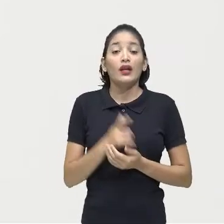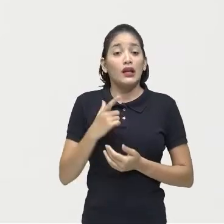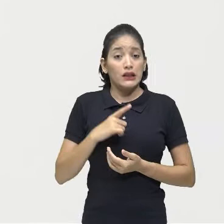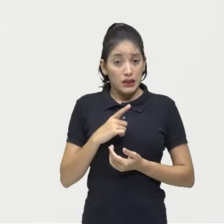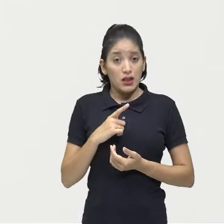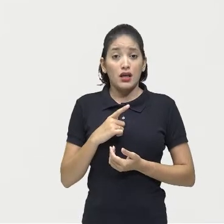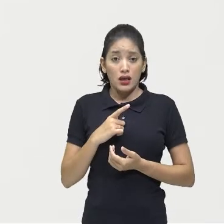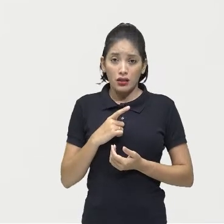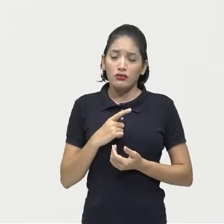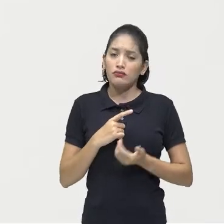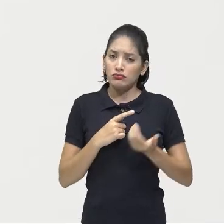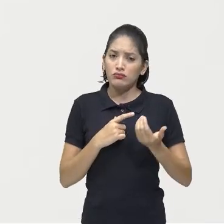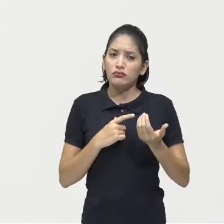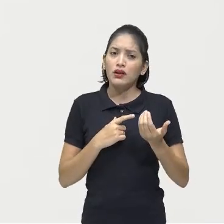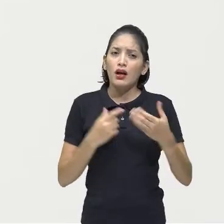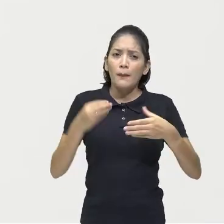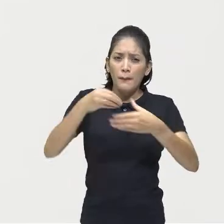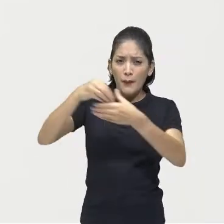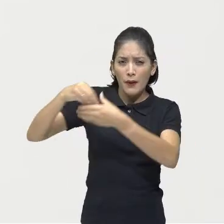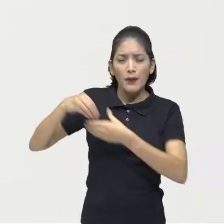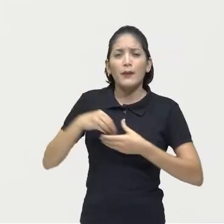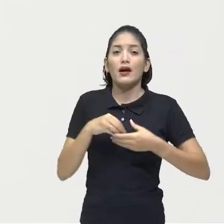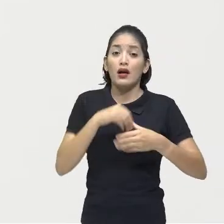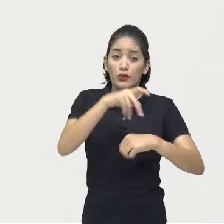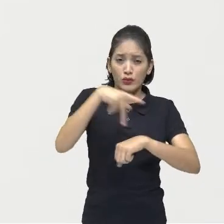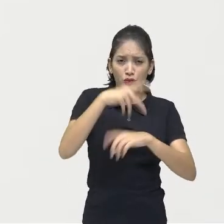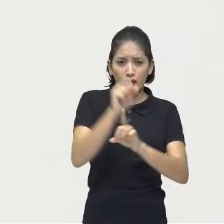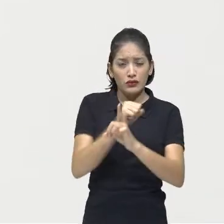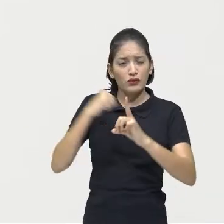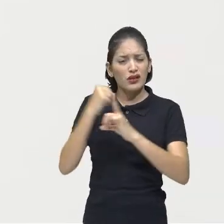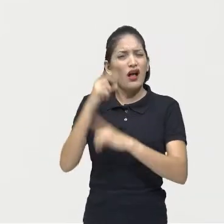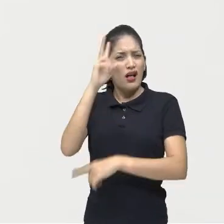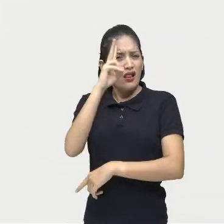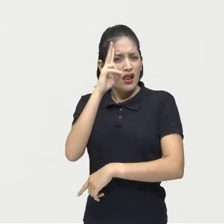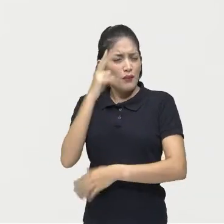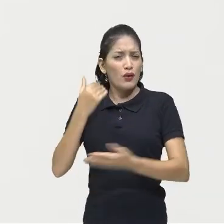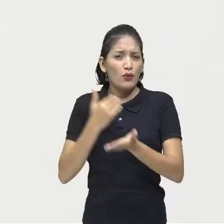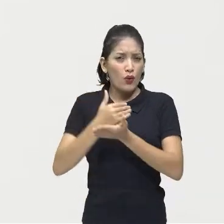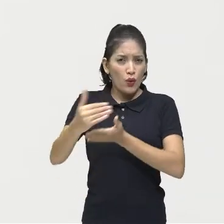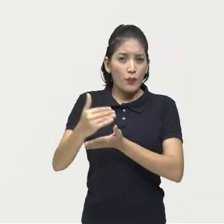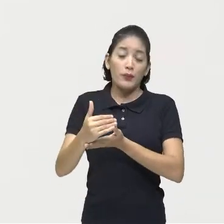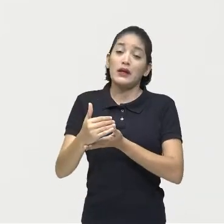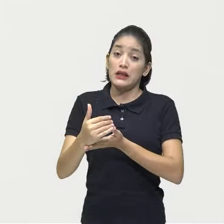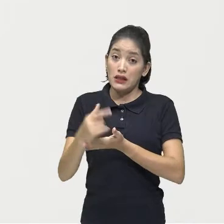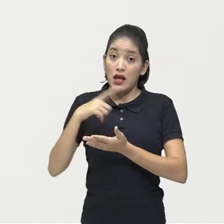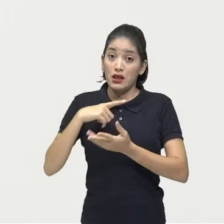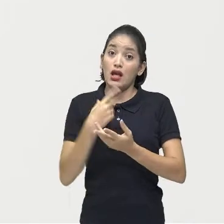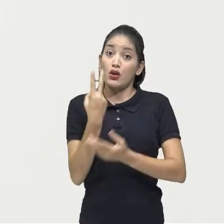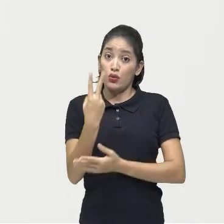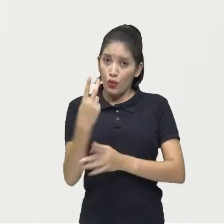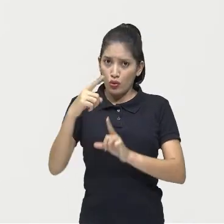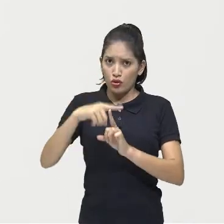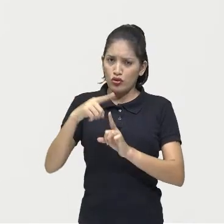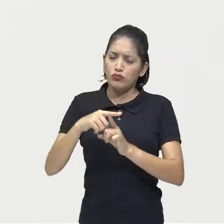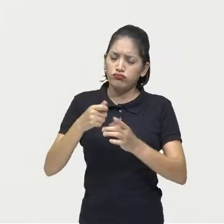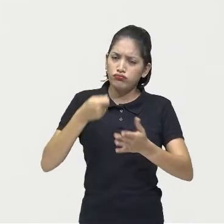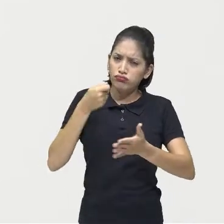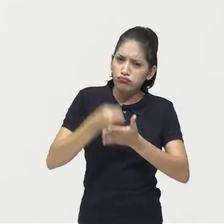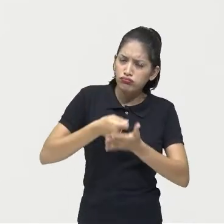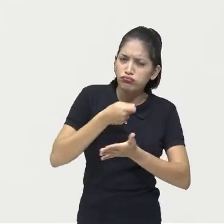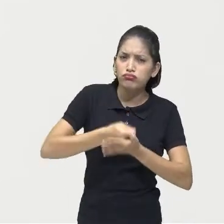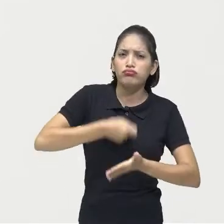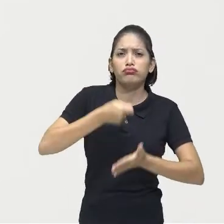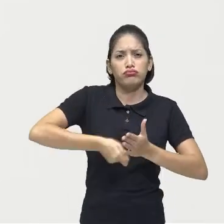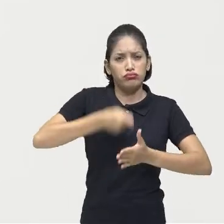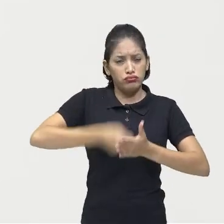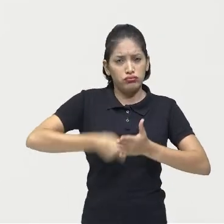antigos países socialistas, né? Lembra que a gente viu lá no início a persistência de duas Europas, né? Um influenciado